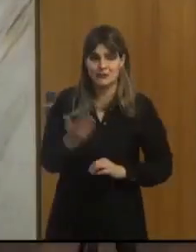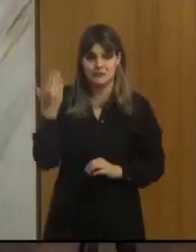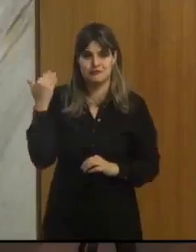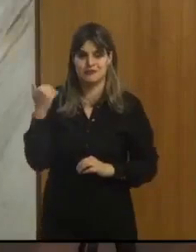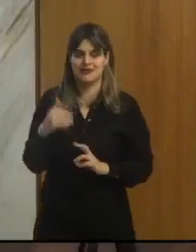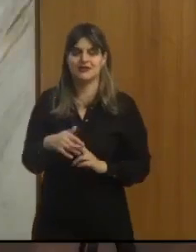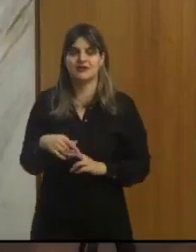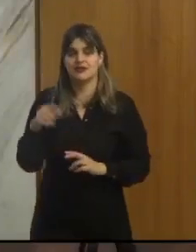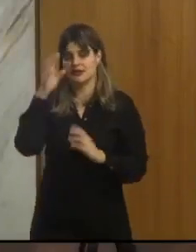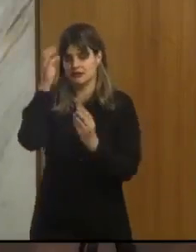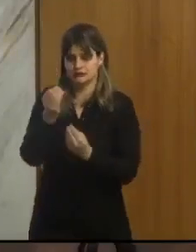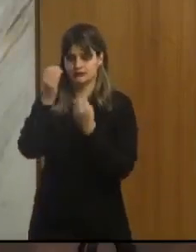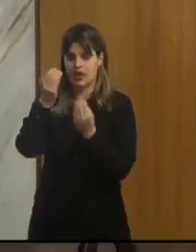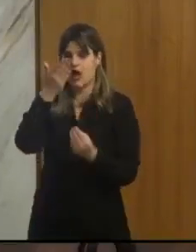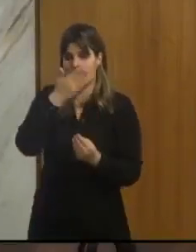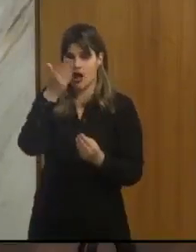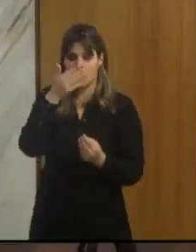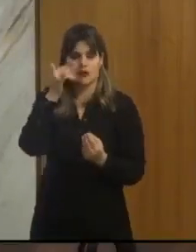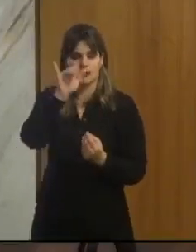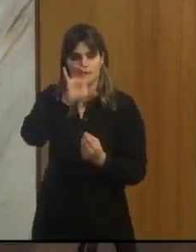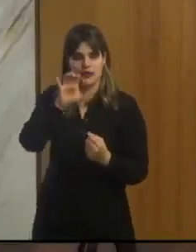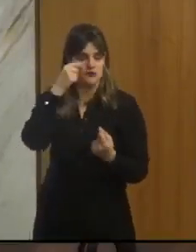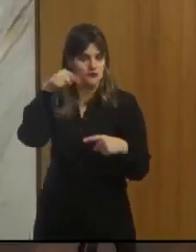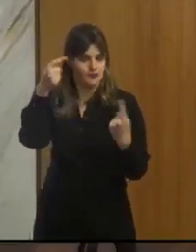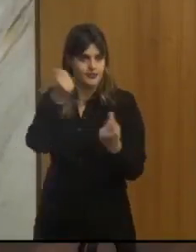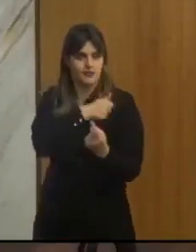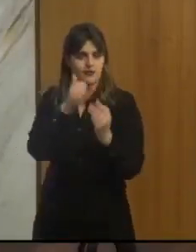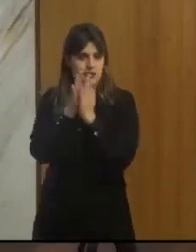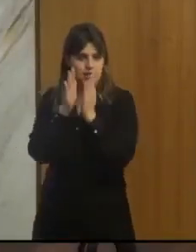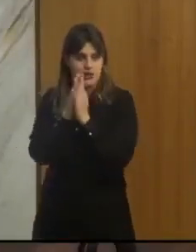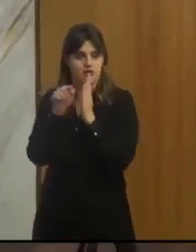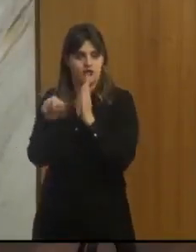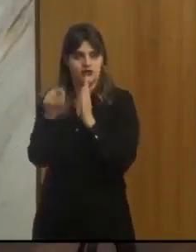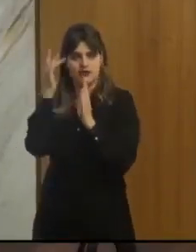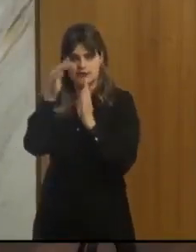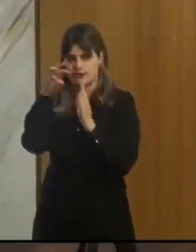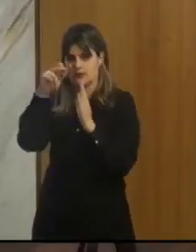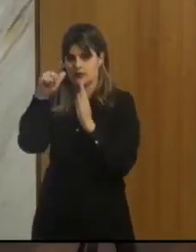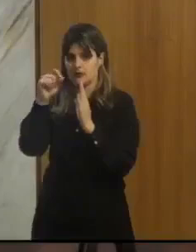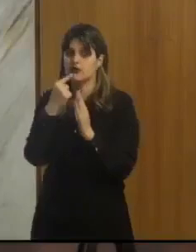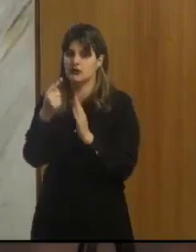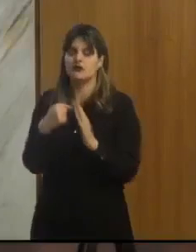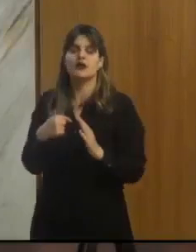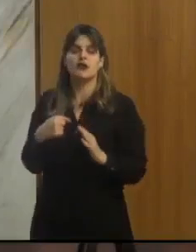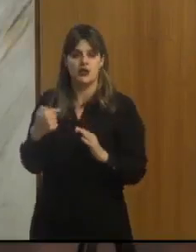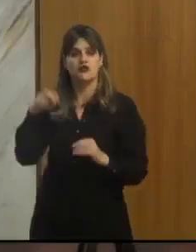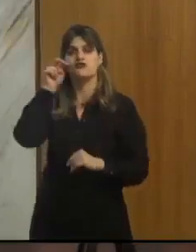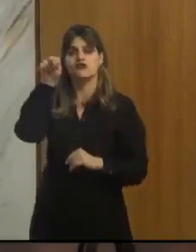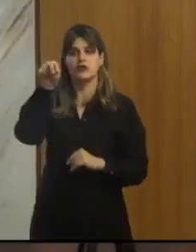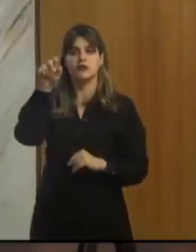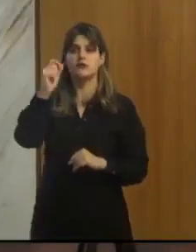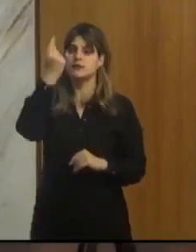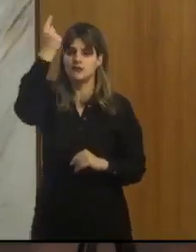E ele dizia numa aula, ao mostrar-me esta imagem, uma imagem da Igreja de São Mateus, dizia-me, eu vi, a primeira vez que fui a São Mateus,